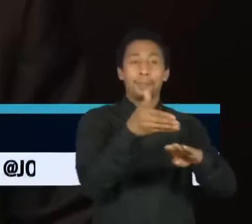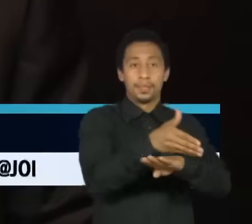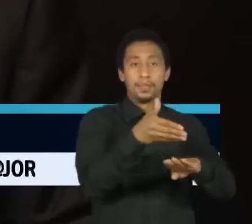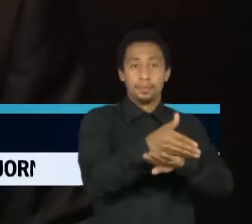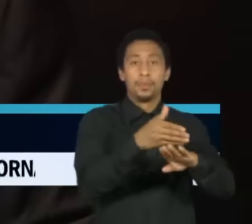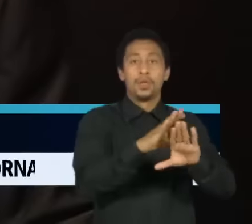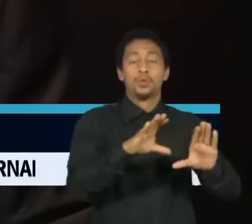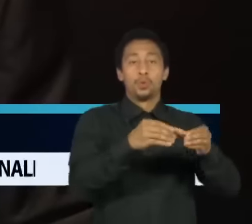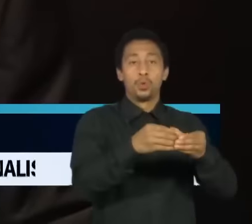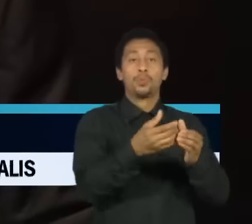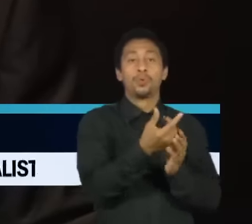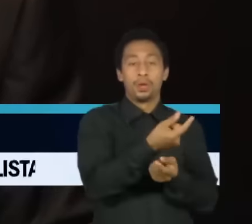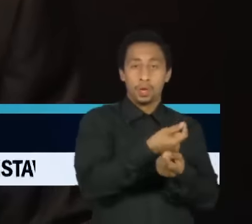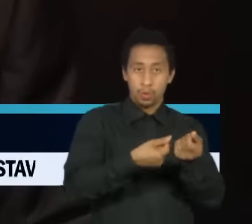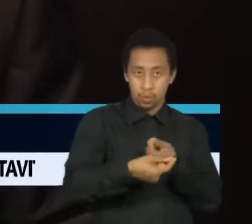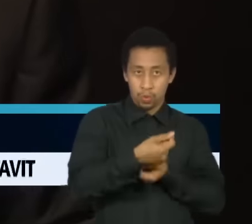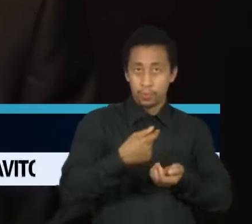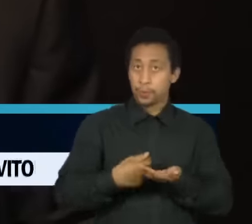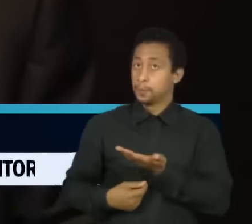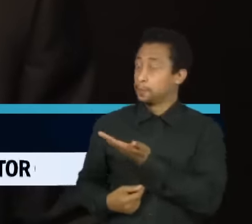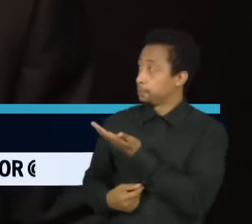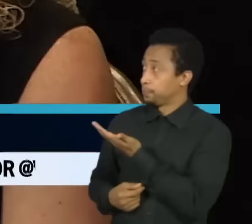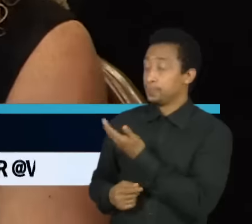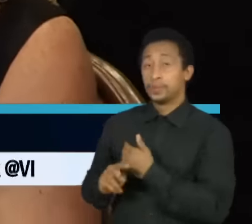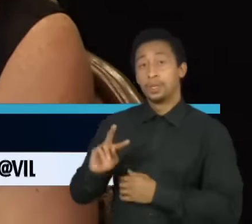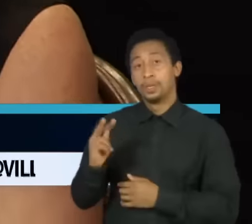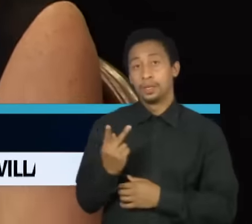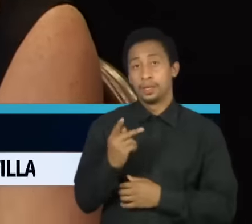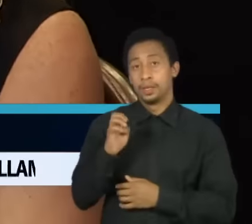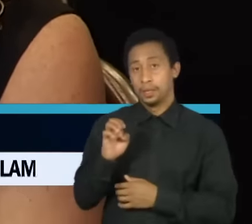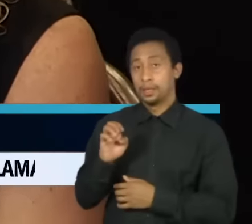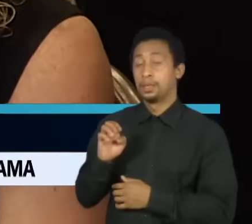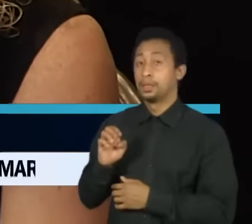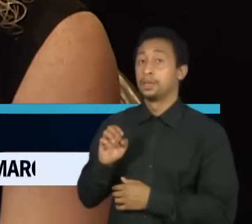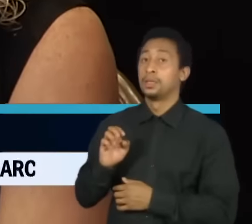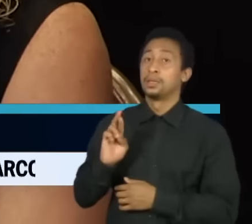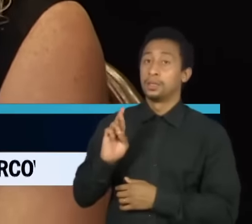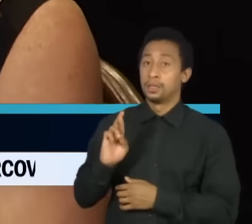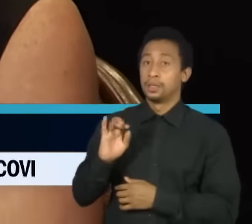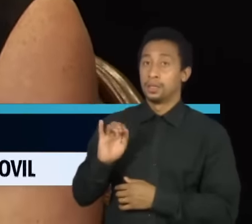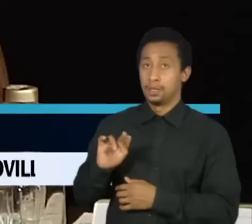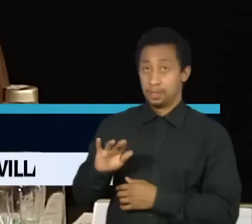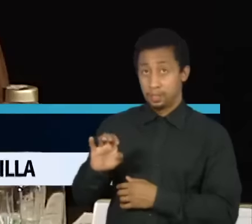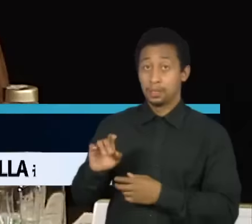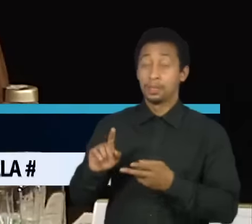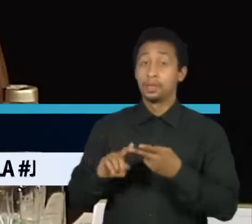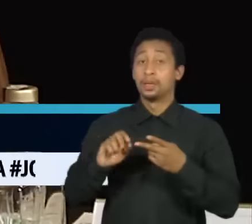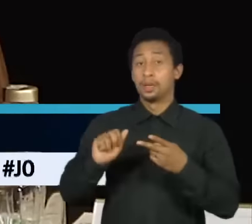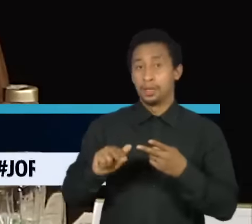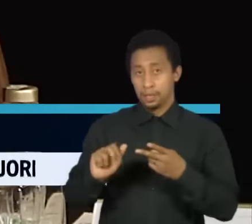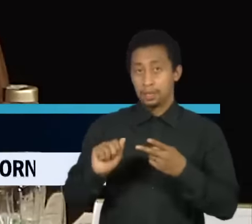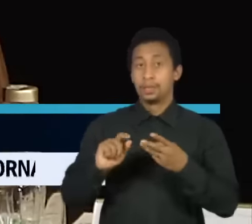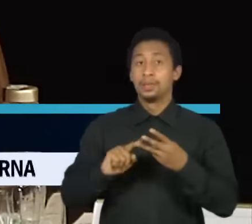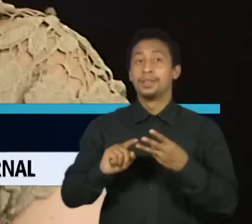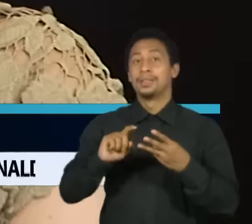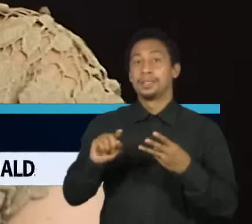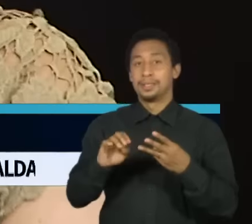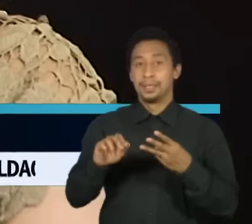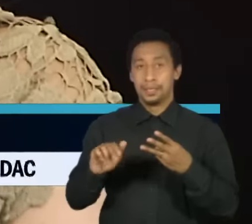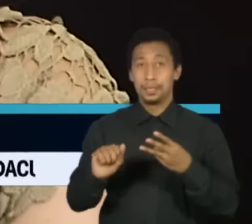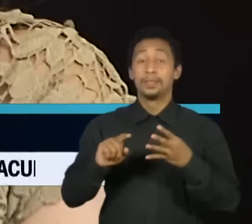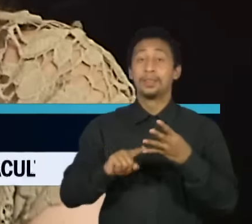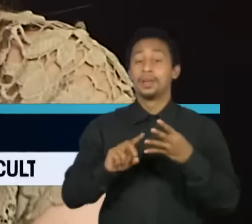ex-ministro da Fazenda, Henrique Meirelles, anunciado semanas atrás, foram nomeadas as economistas Ana Carla Abrão e Zeyna Latif e a